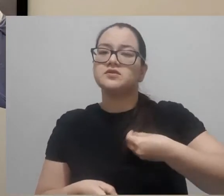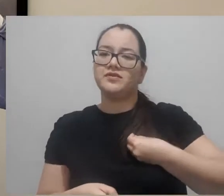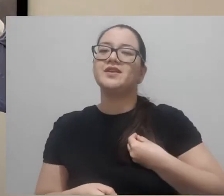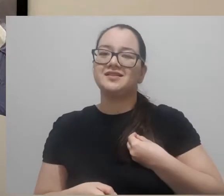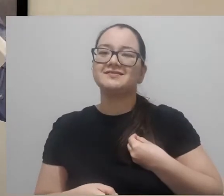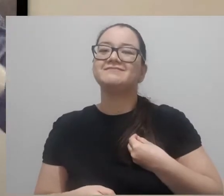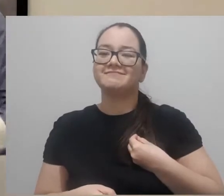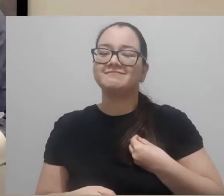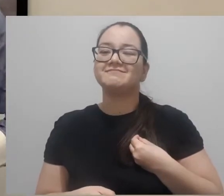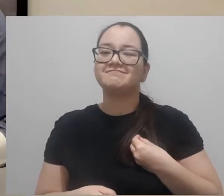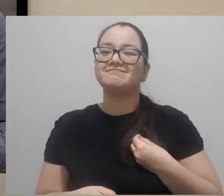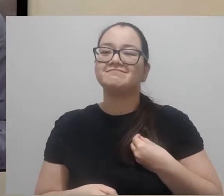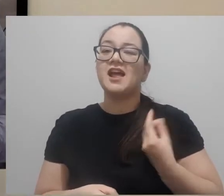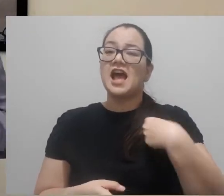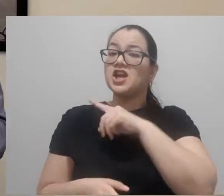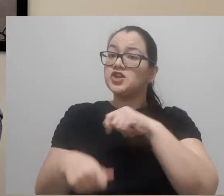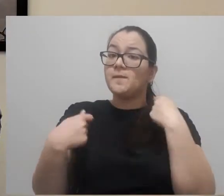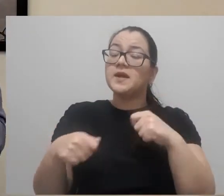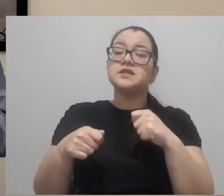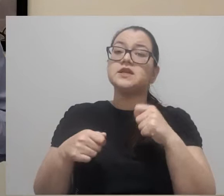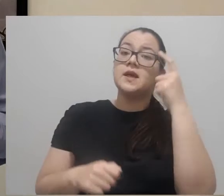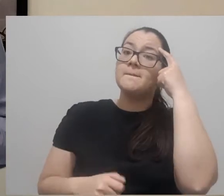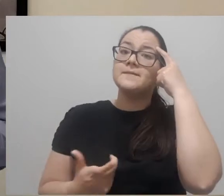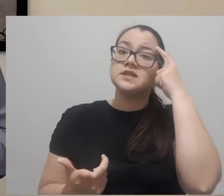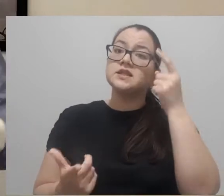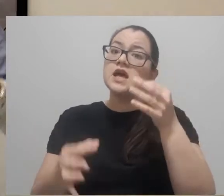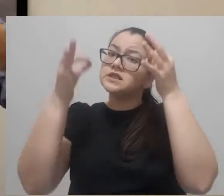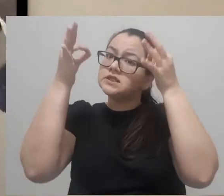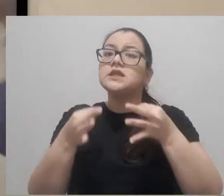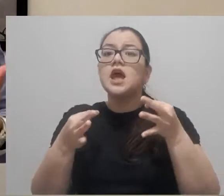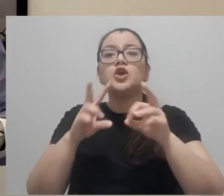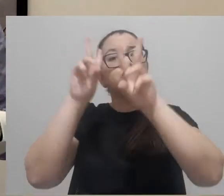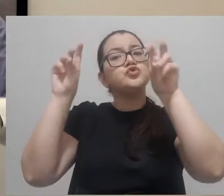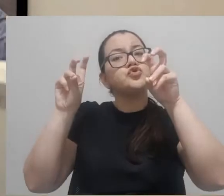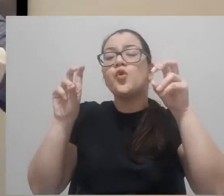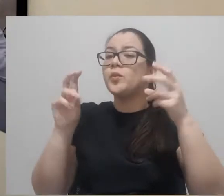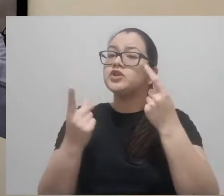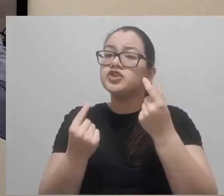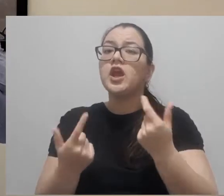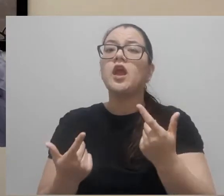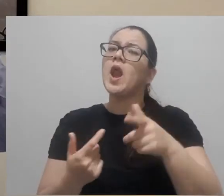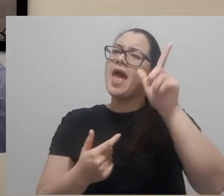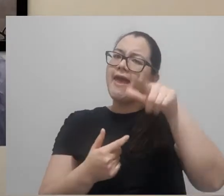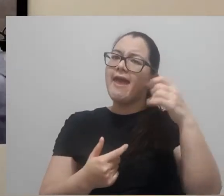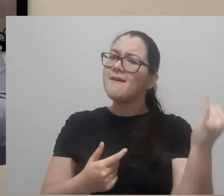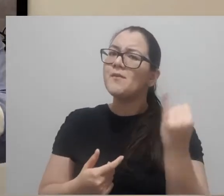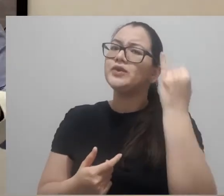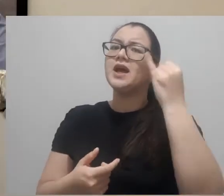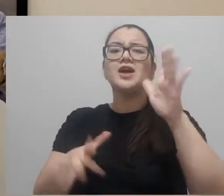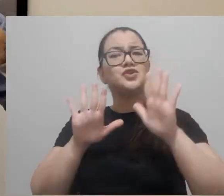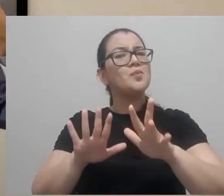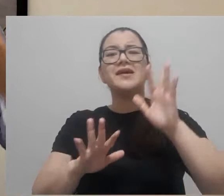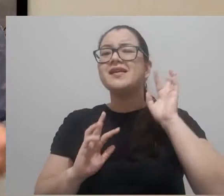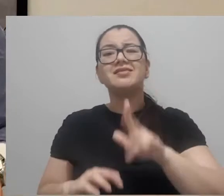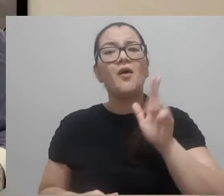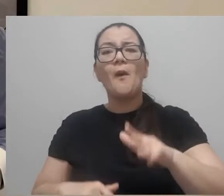de nós uma postura correta em relação àquilo que o Senhor já nos deu, aquilo que Ele colocou em nossas mãos, aquilo que Ele